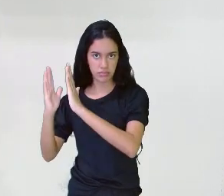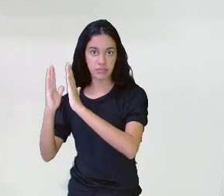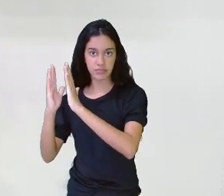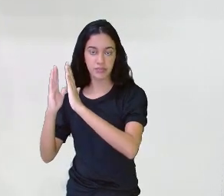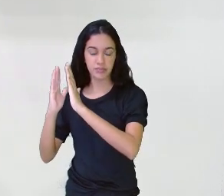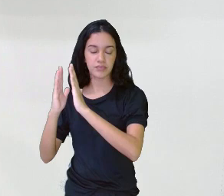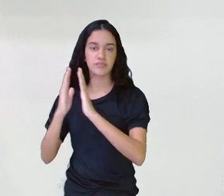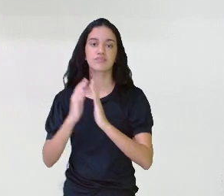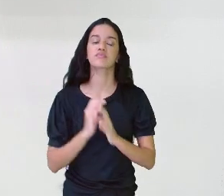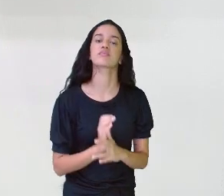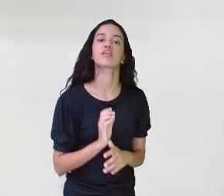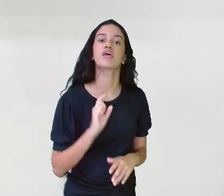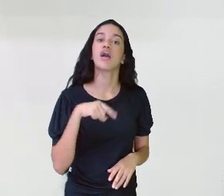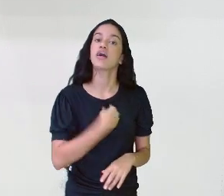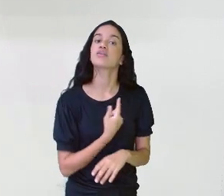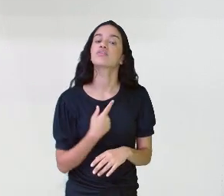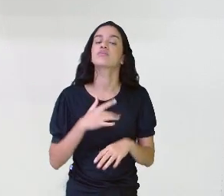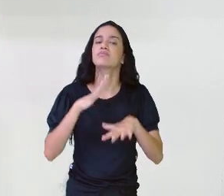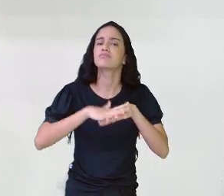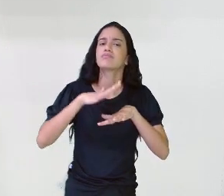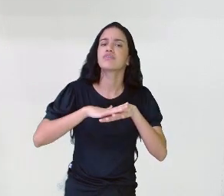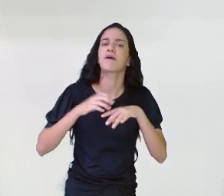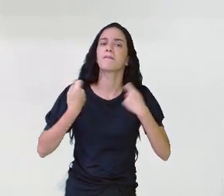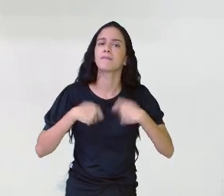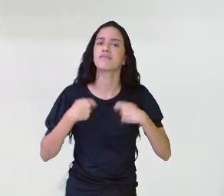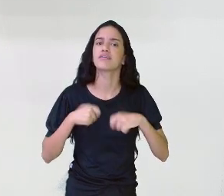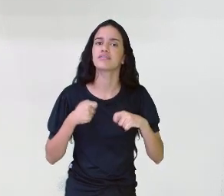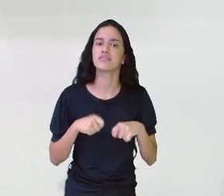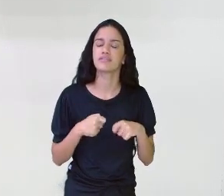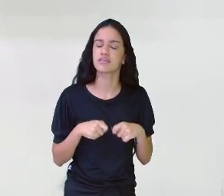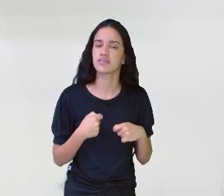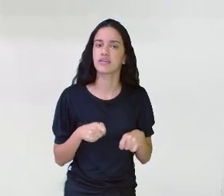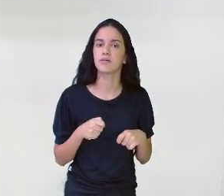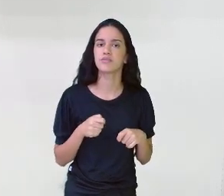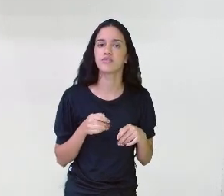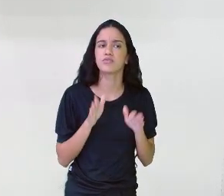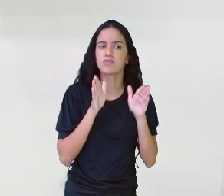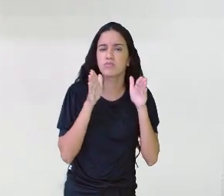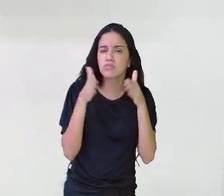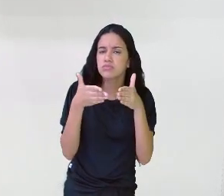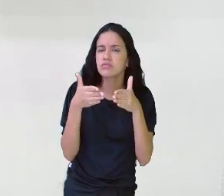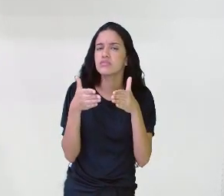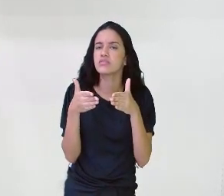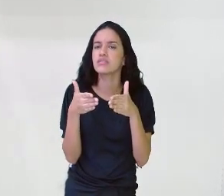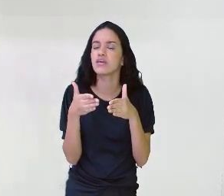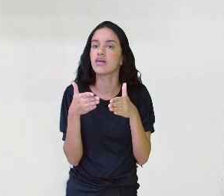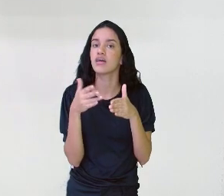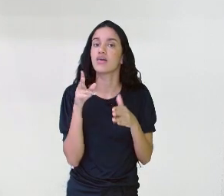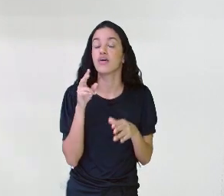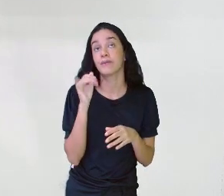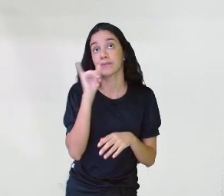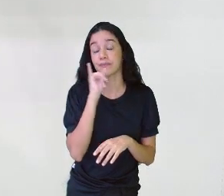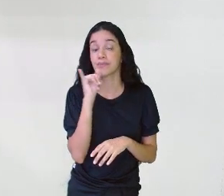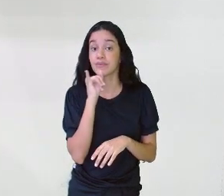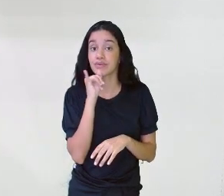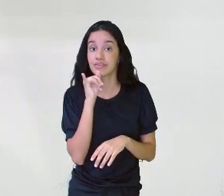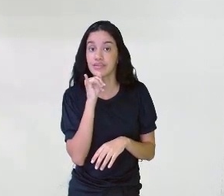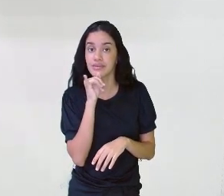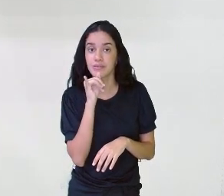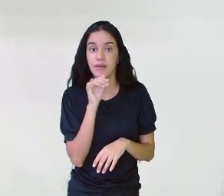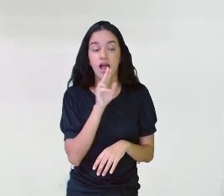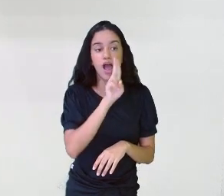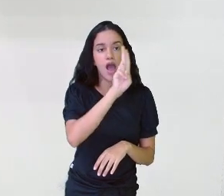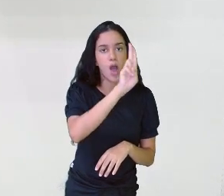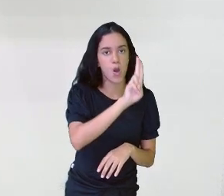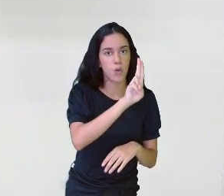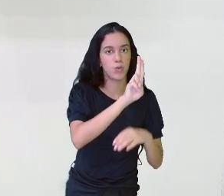as operações, a gente precisa identificar o valor dos algarismos, certo? Por exemplo, a unidade tem que